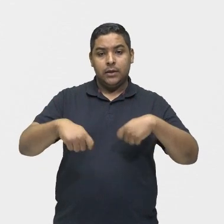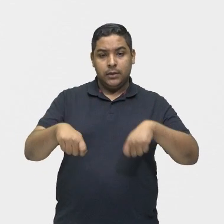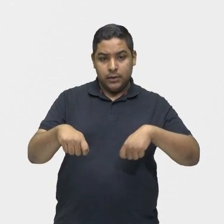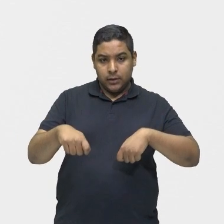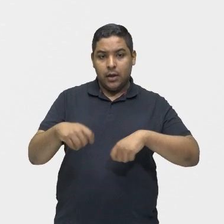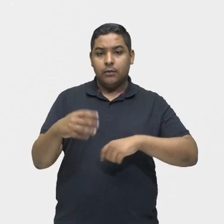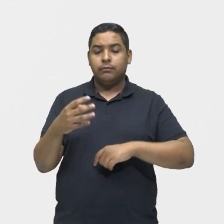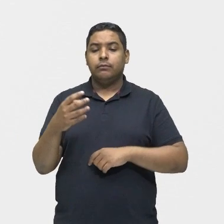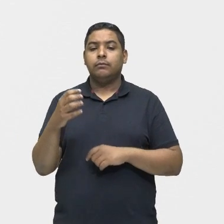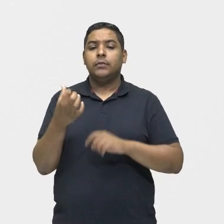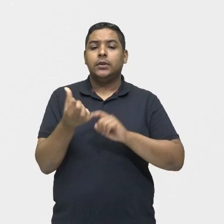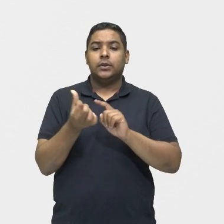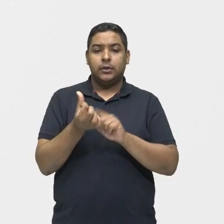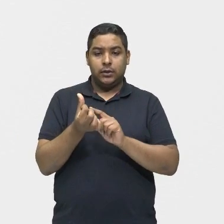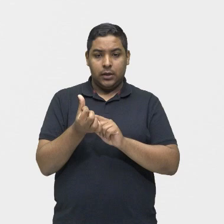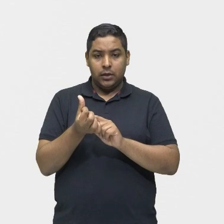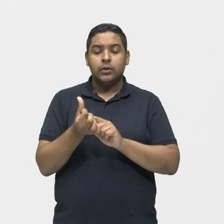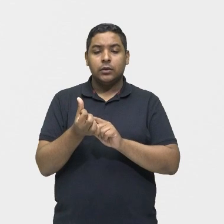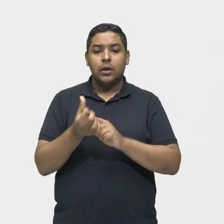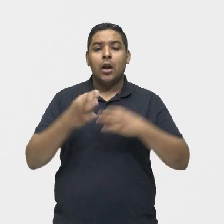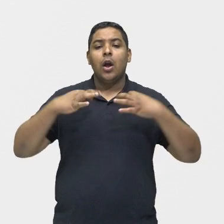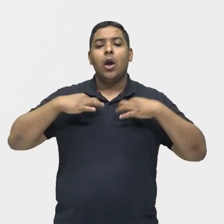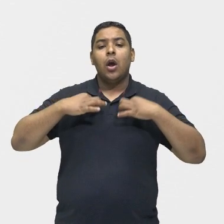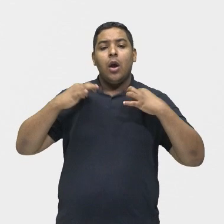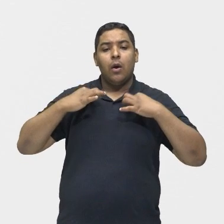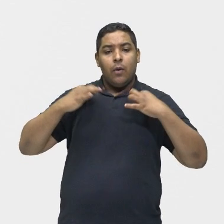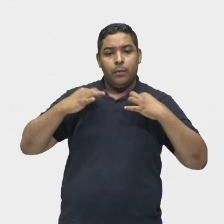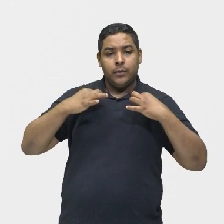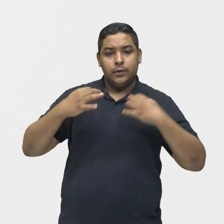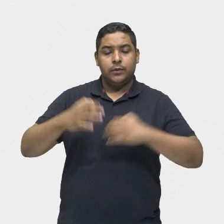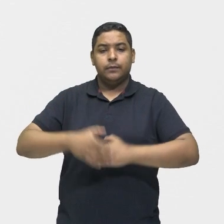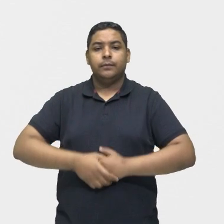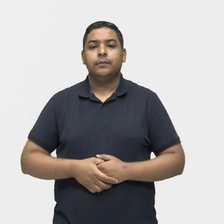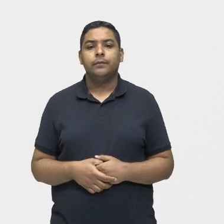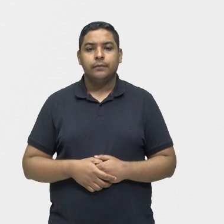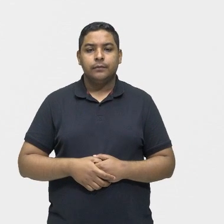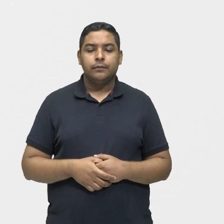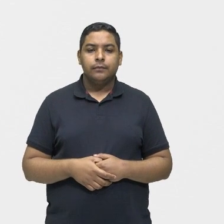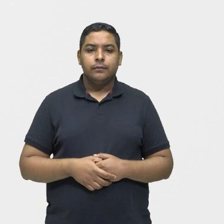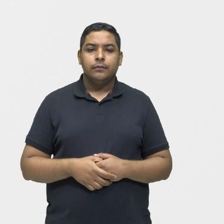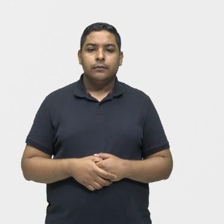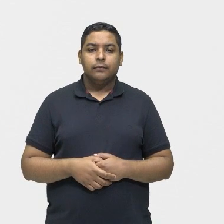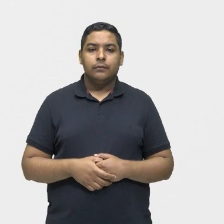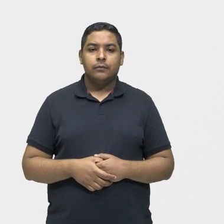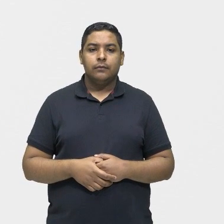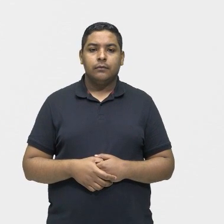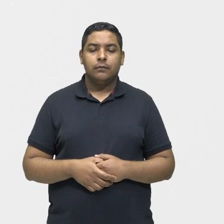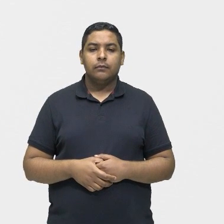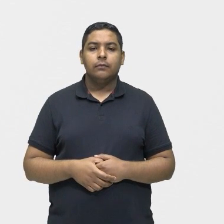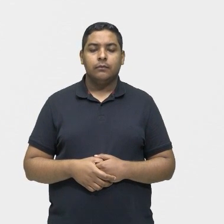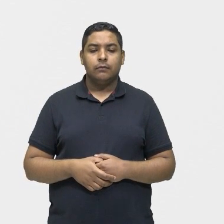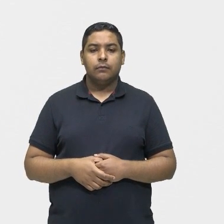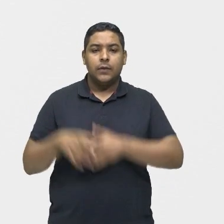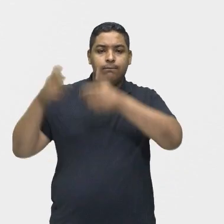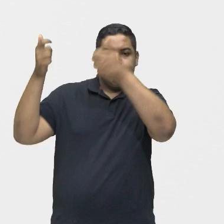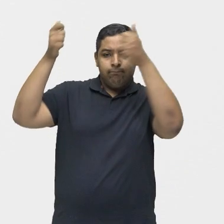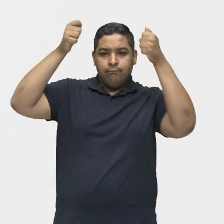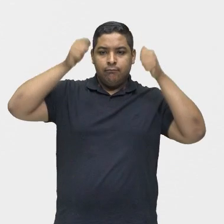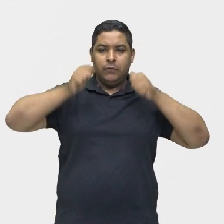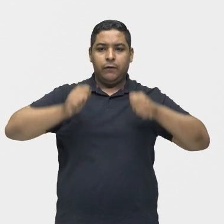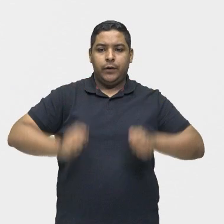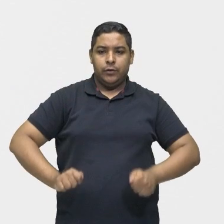Clothes é um substantivo e significa roupas. Wear é um verbo, significa